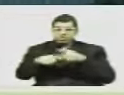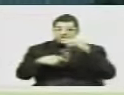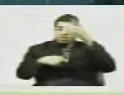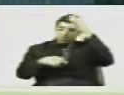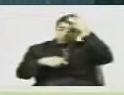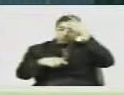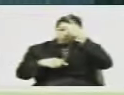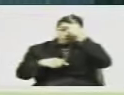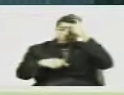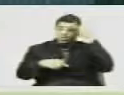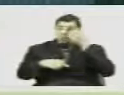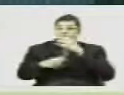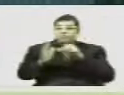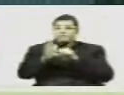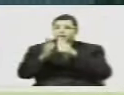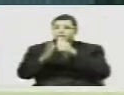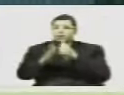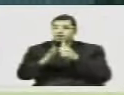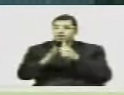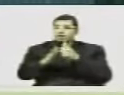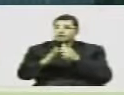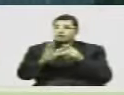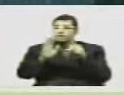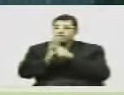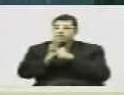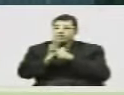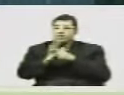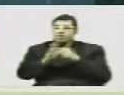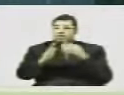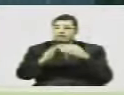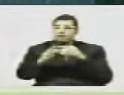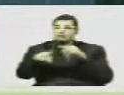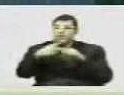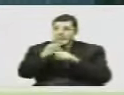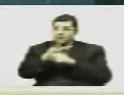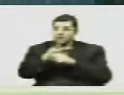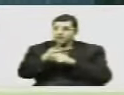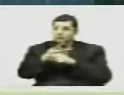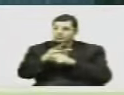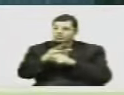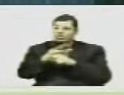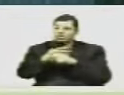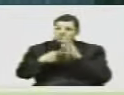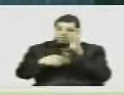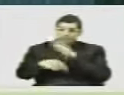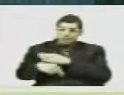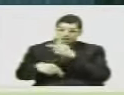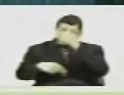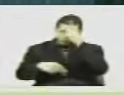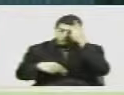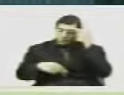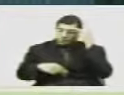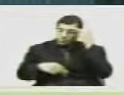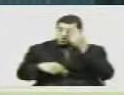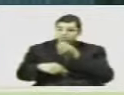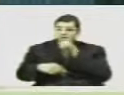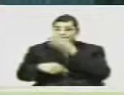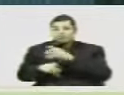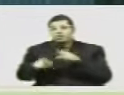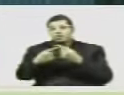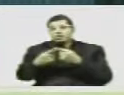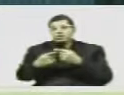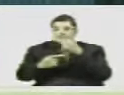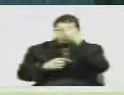do povo. Primeiro corta na própria carne, depois vai sacrificar o povo na arrecadação. Mas